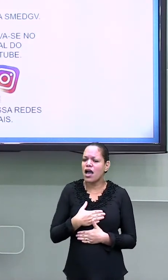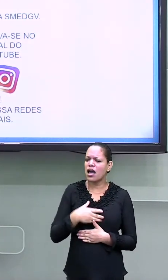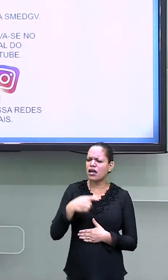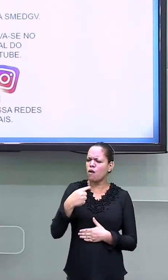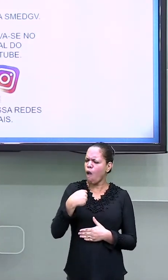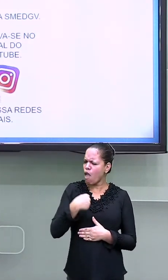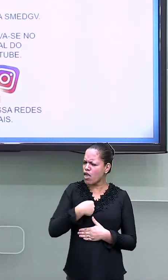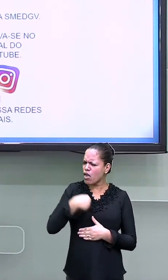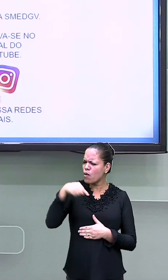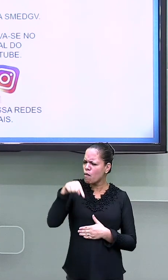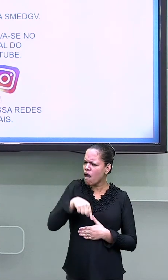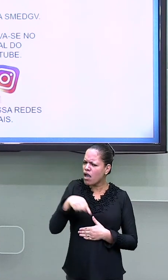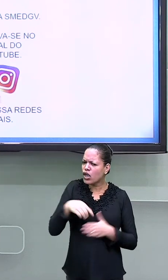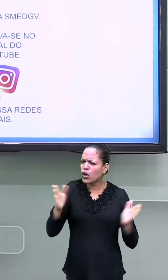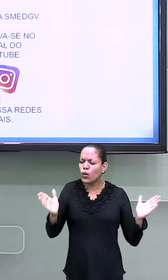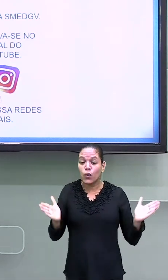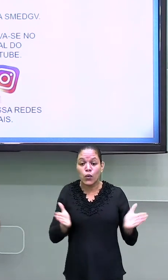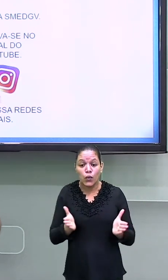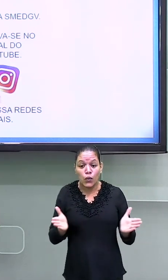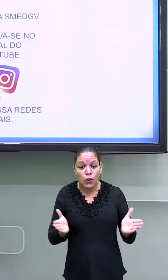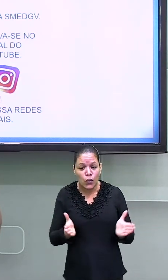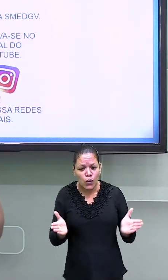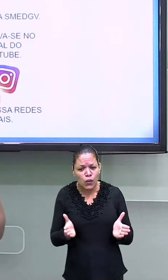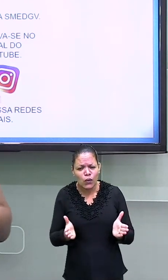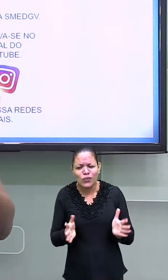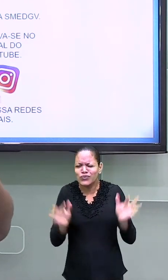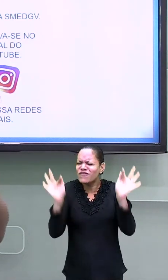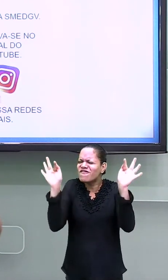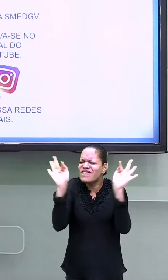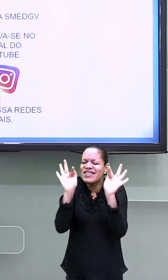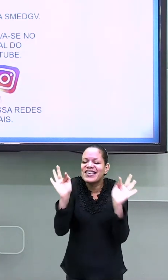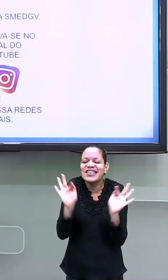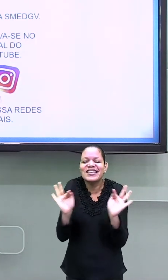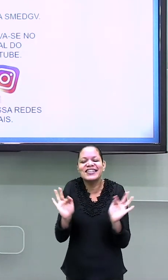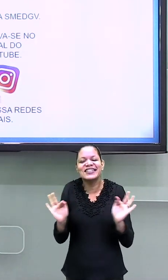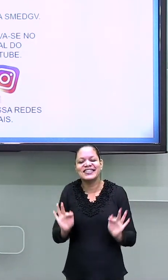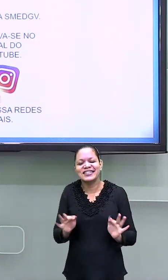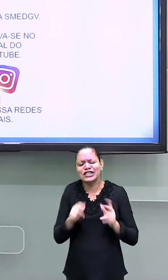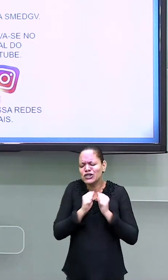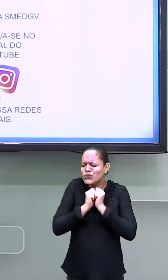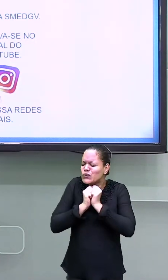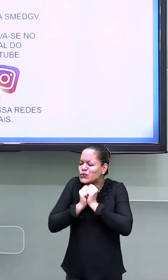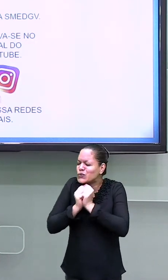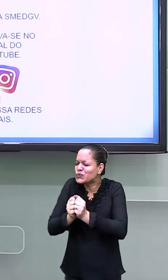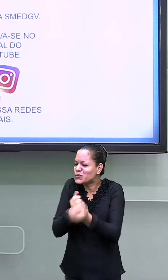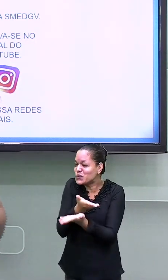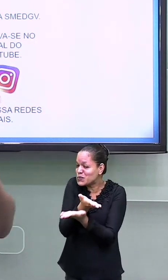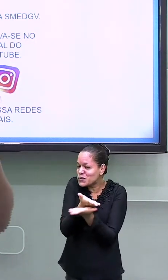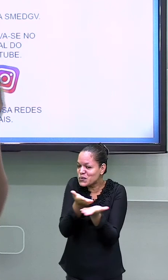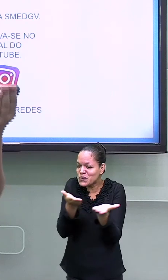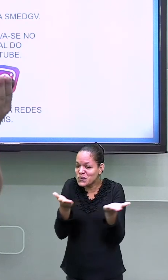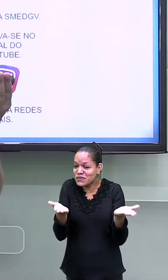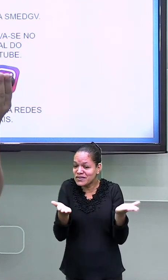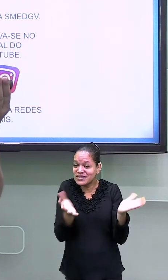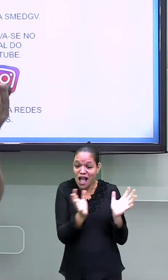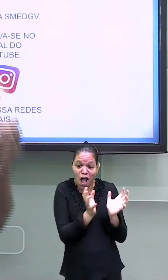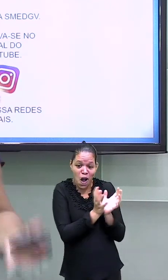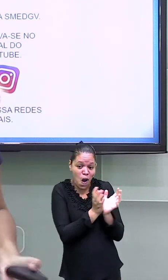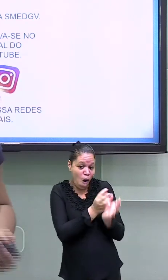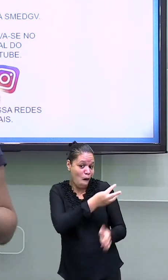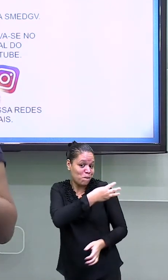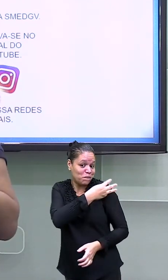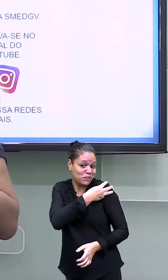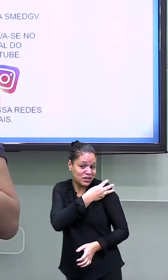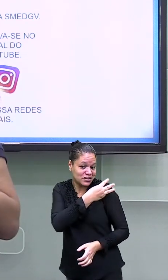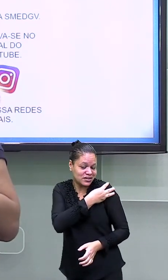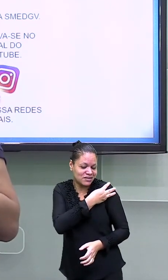fazendo a aula do componente curricular Língua Portuguesa, muito feliz de estar de volta com vocês aí, a equipe do terceiro ano, a turma do terceiro ano,